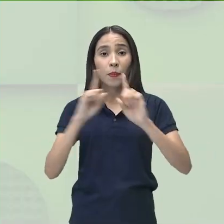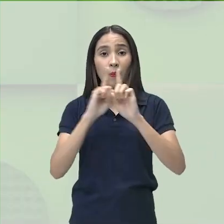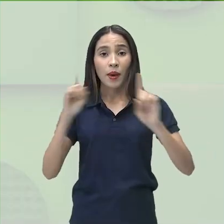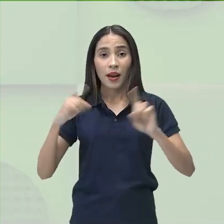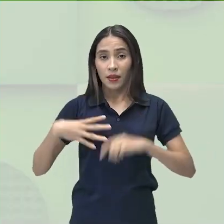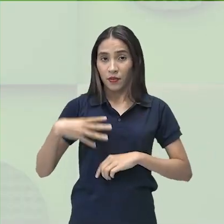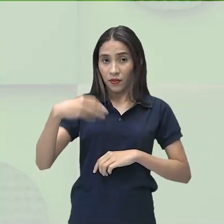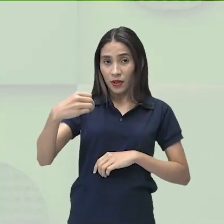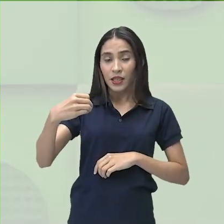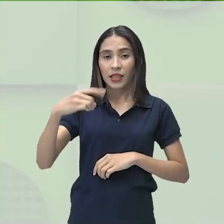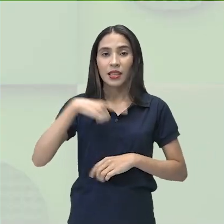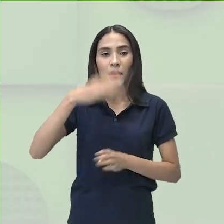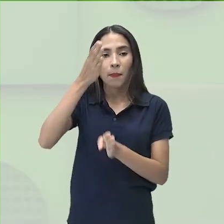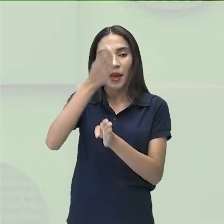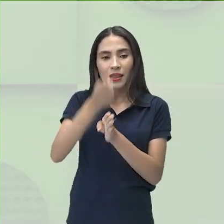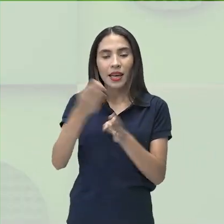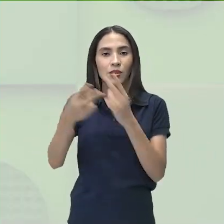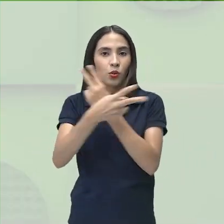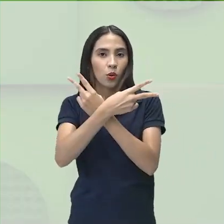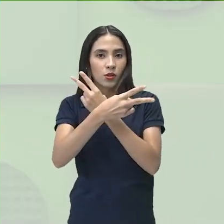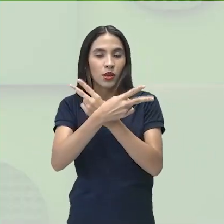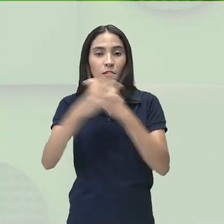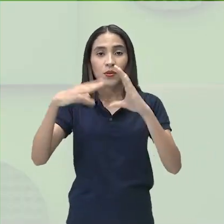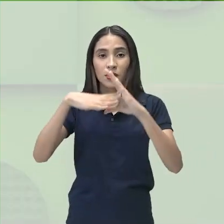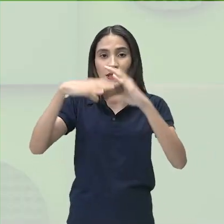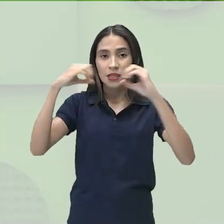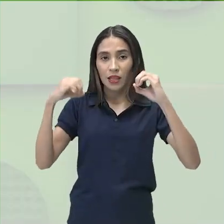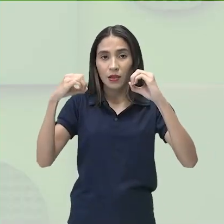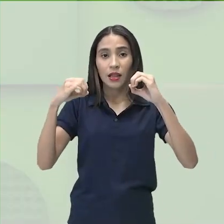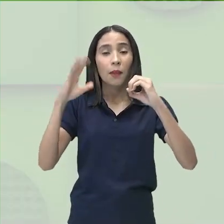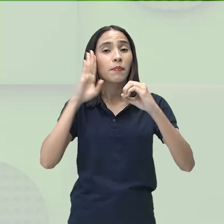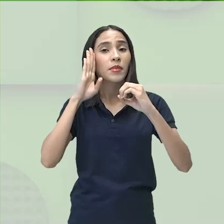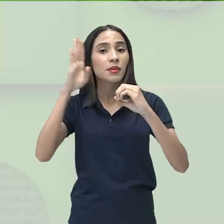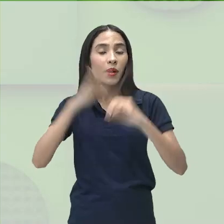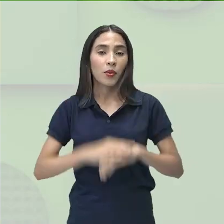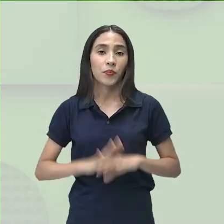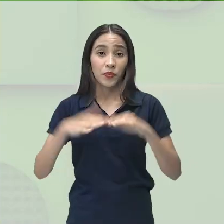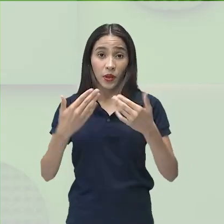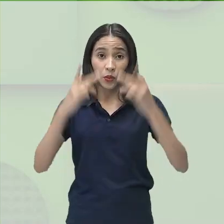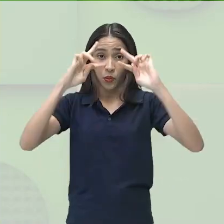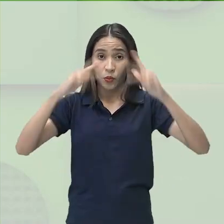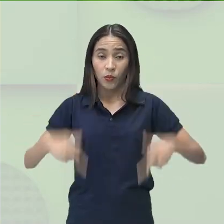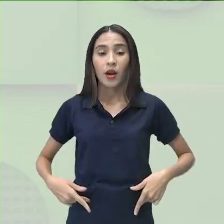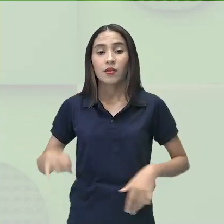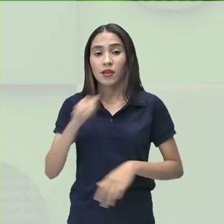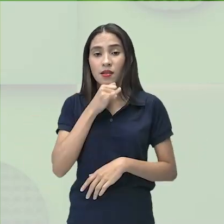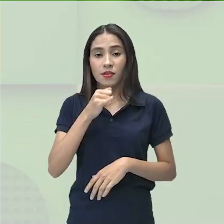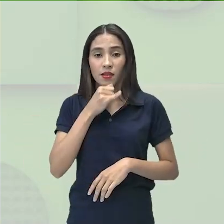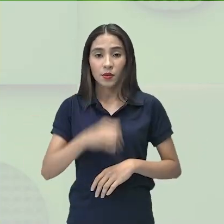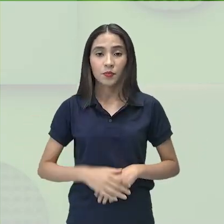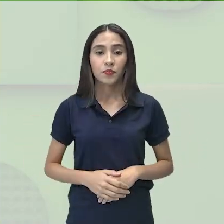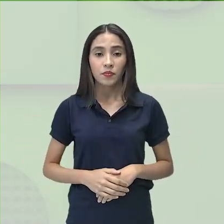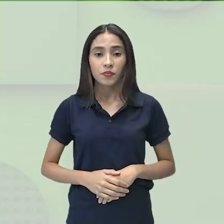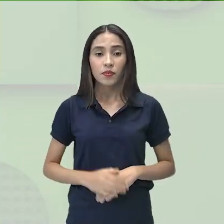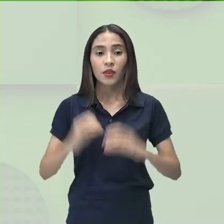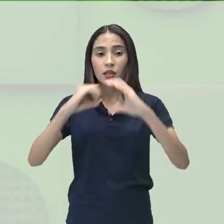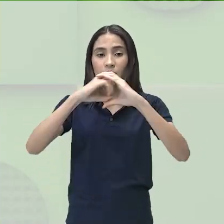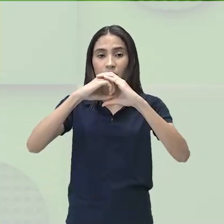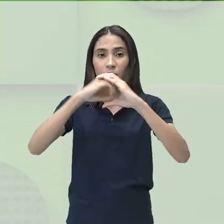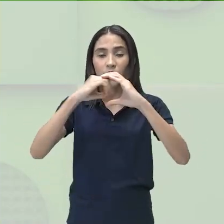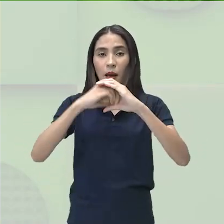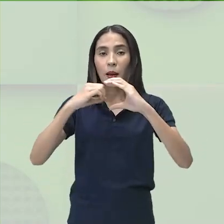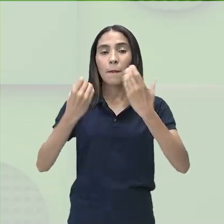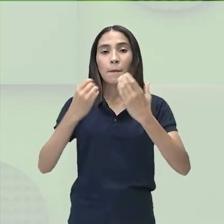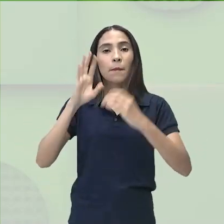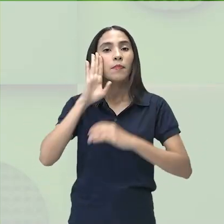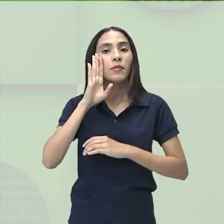filhas terão metade dos cromossomos da célula-mãe. Nos seres humanos, por exemplo, a nossa célula-mãe, que